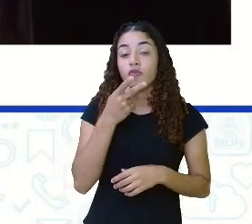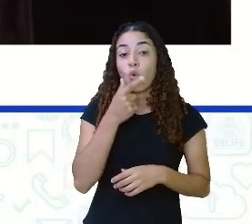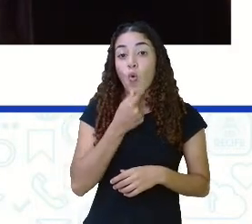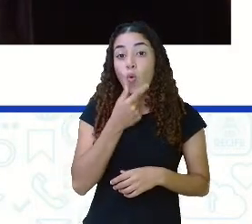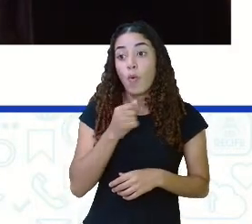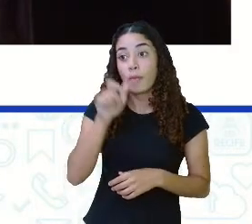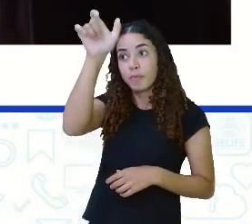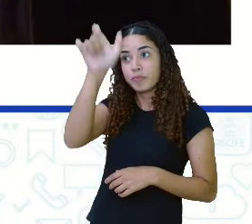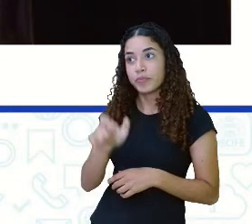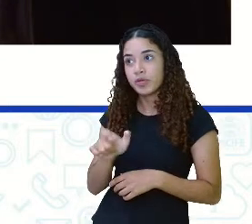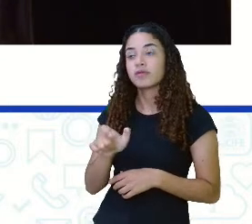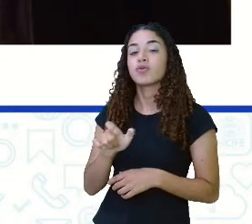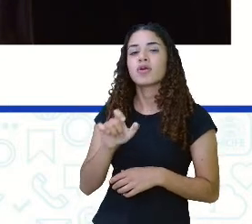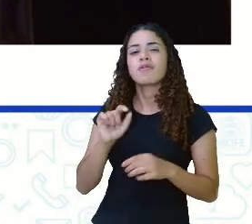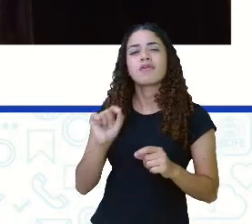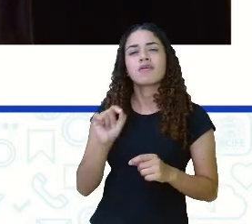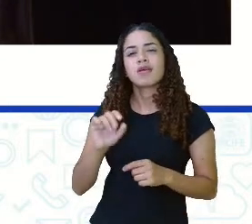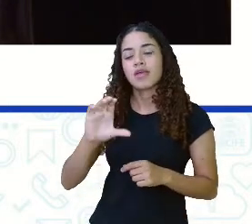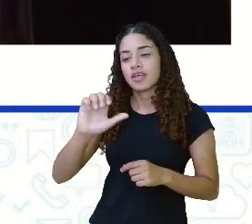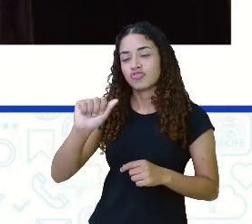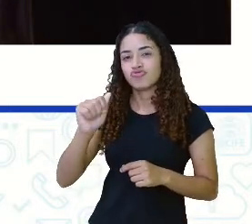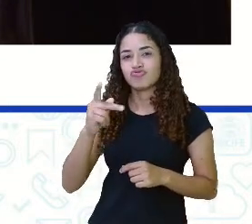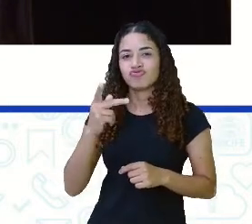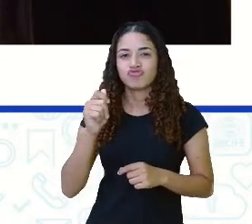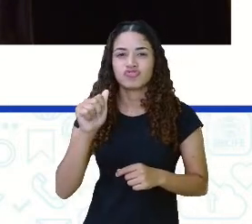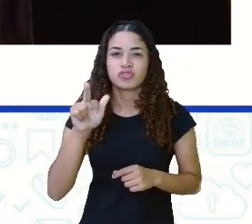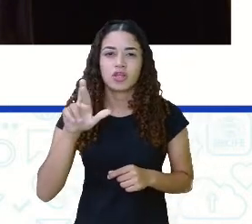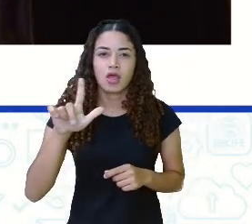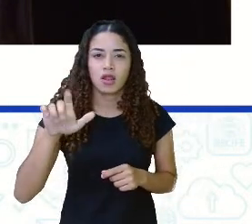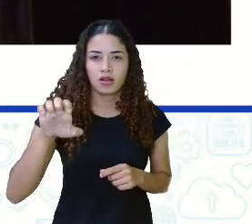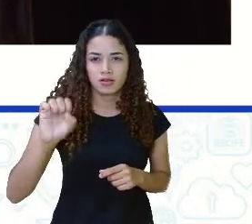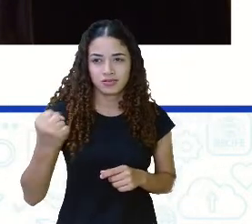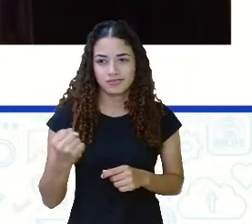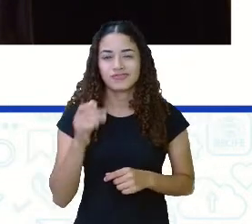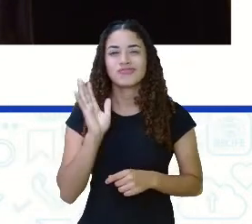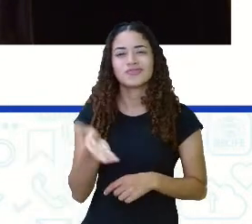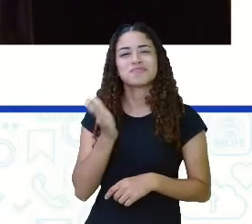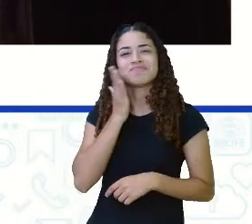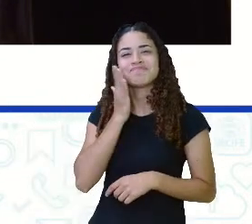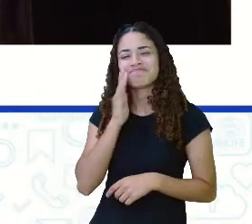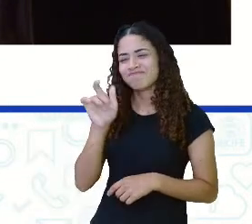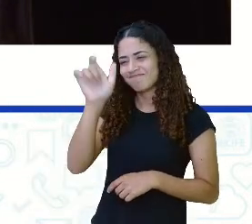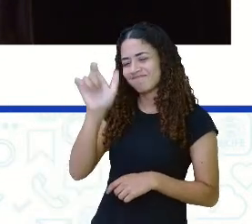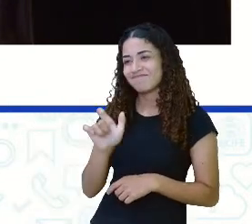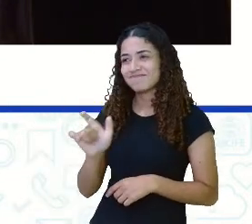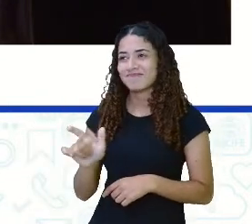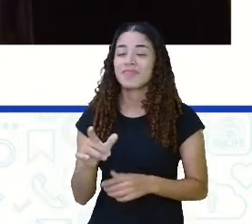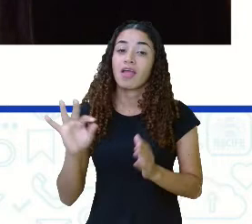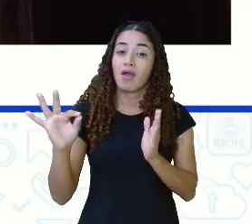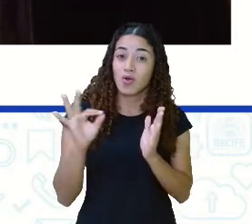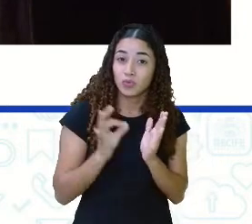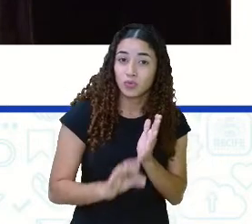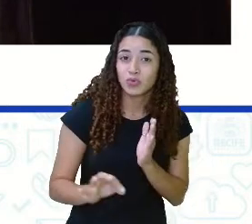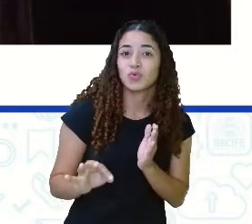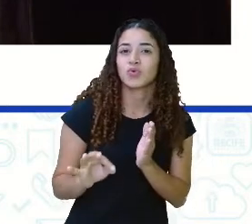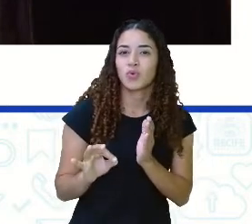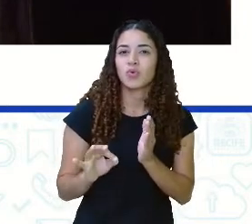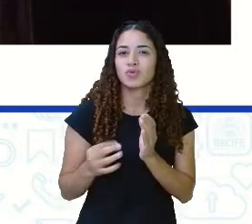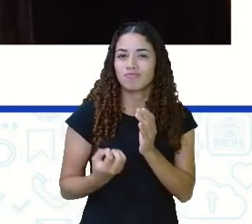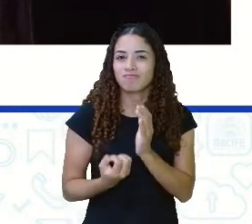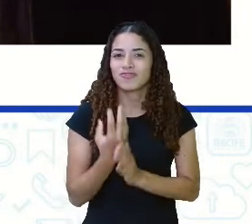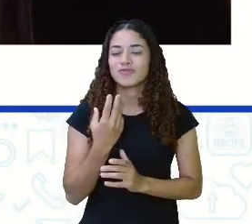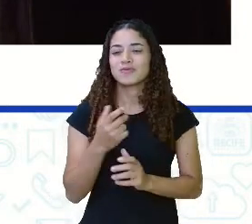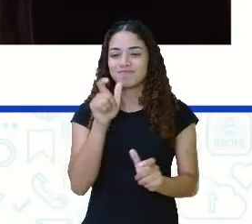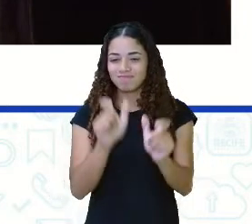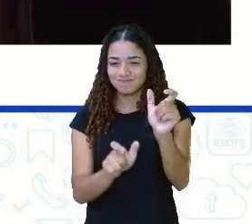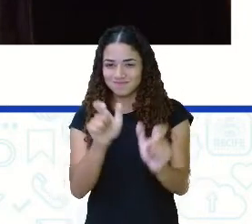aí, Charles Darwin. Quem nunca ouviu falar nesse naturalista britânico, o autor de A Origem das Espécies,